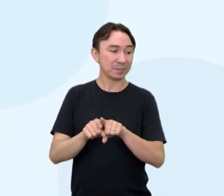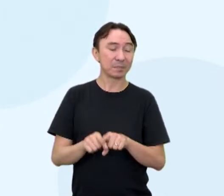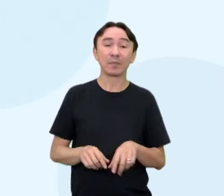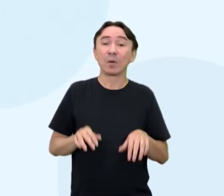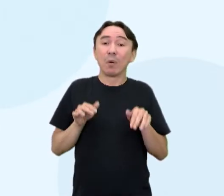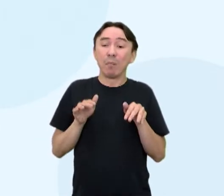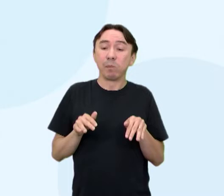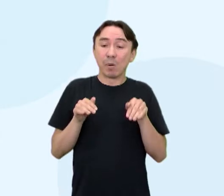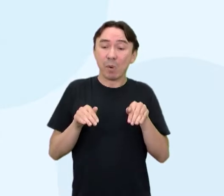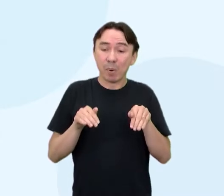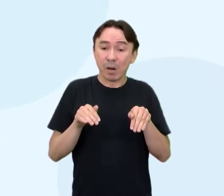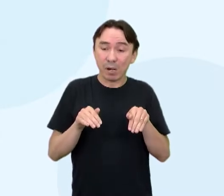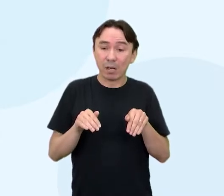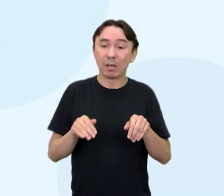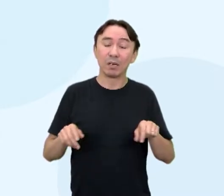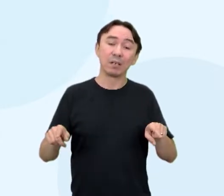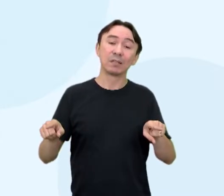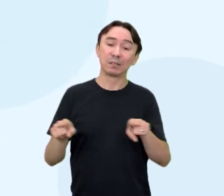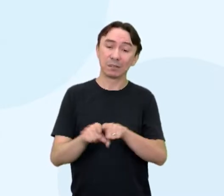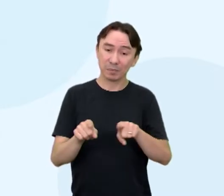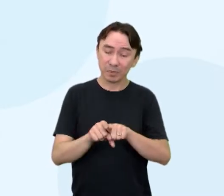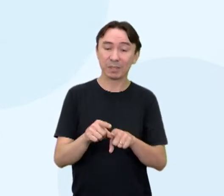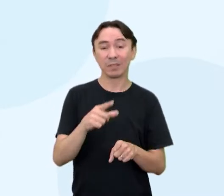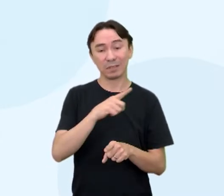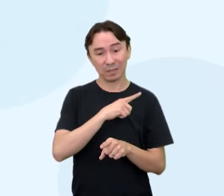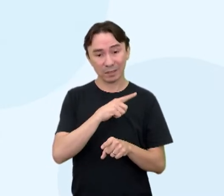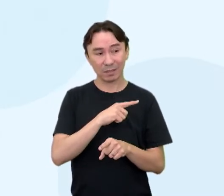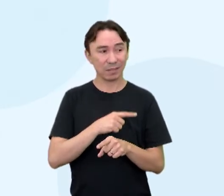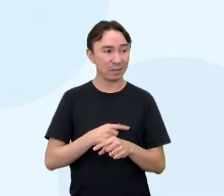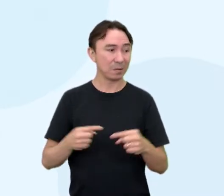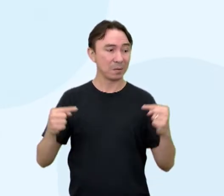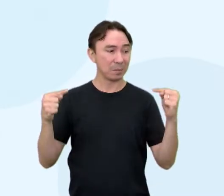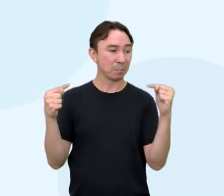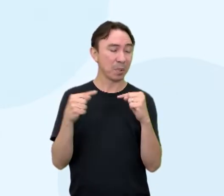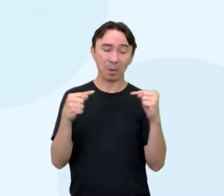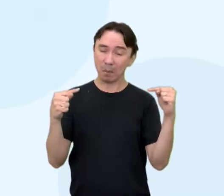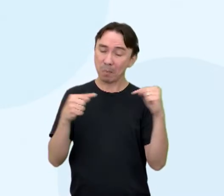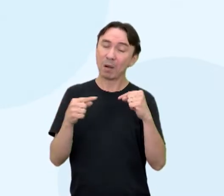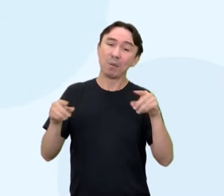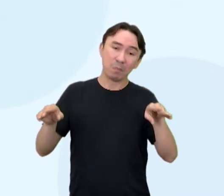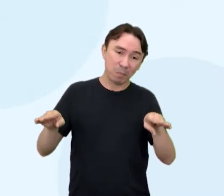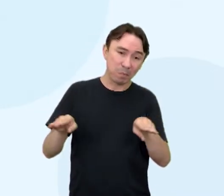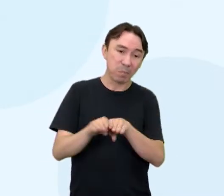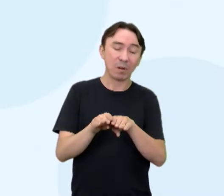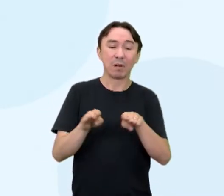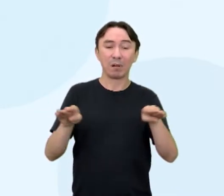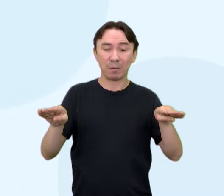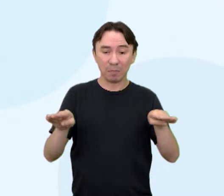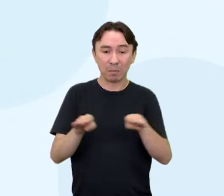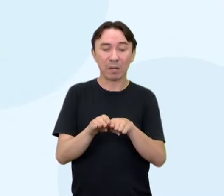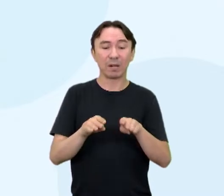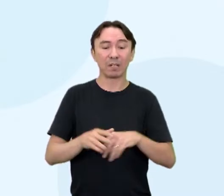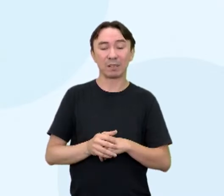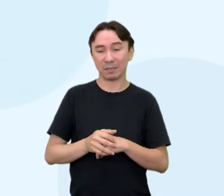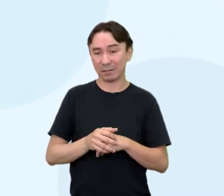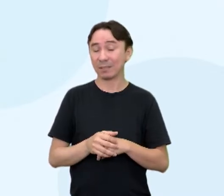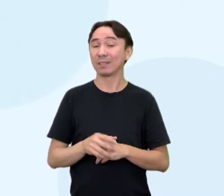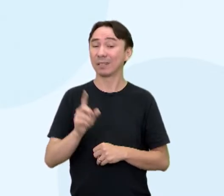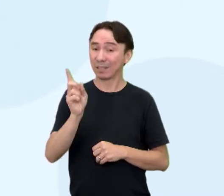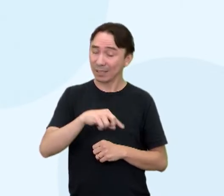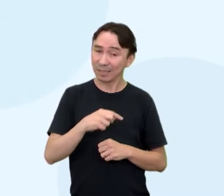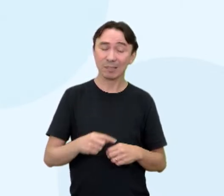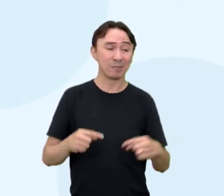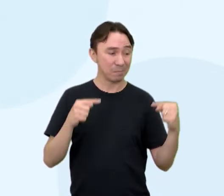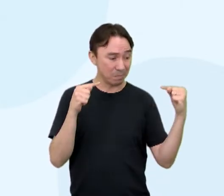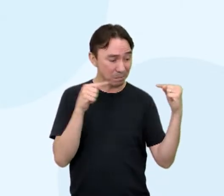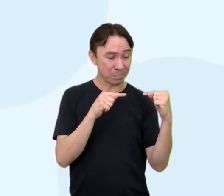aí que esse movimento convergente, ele é um movimento muito extenso, né, em todo o nosso